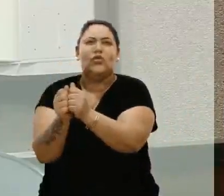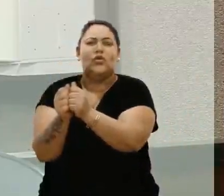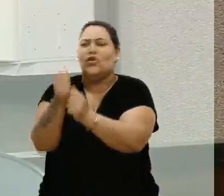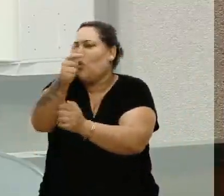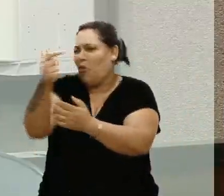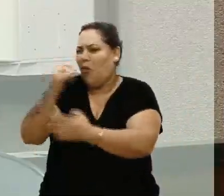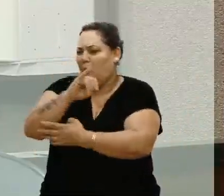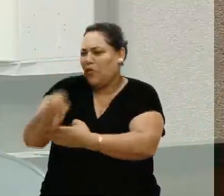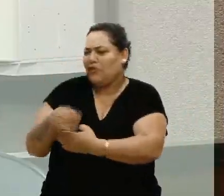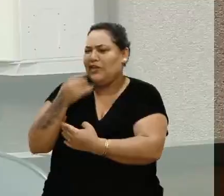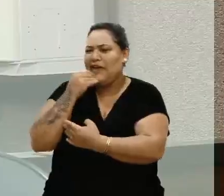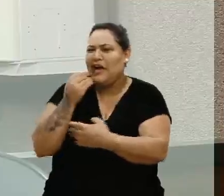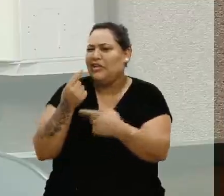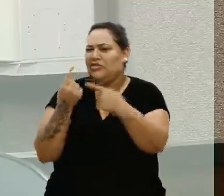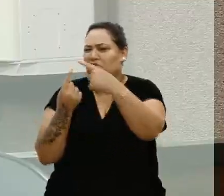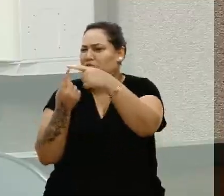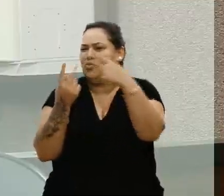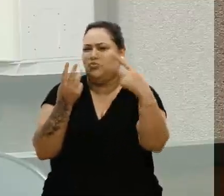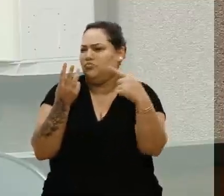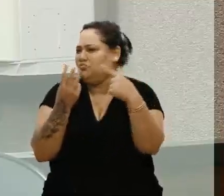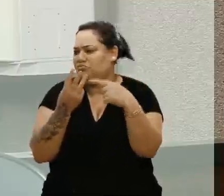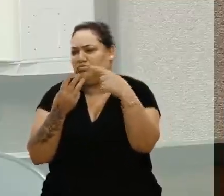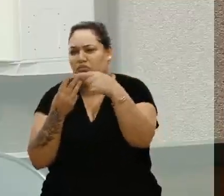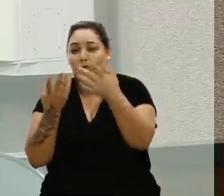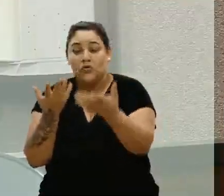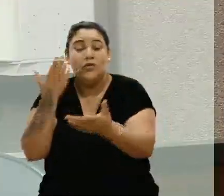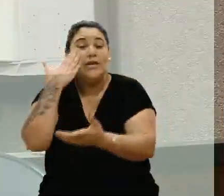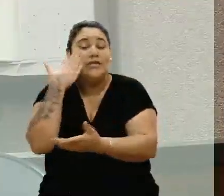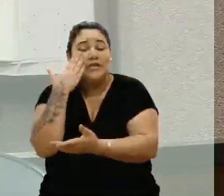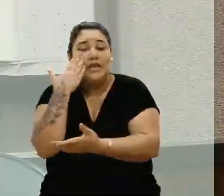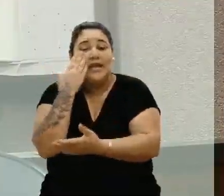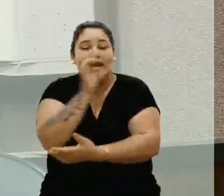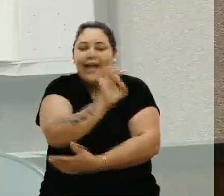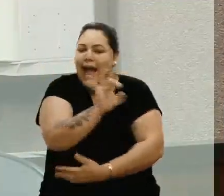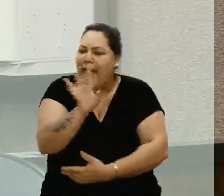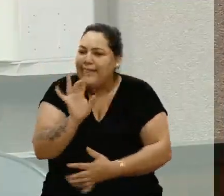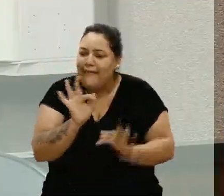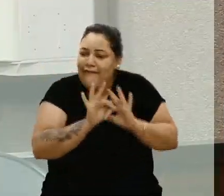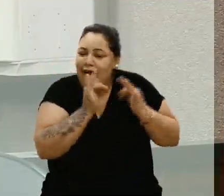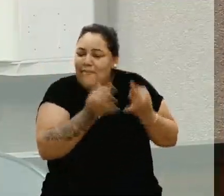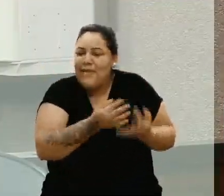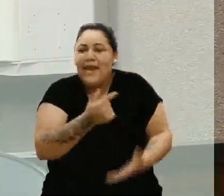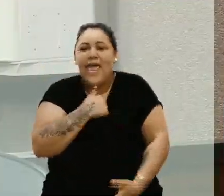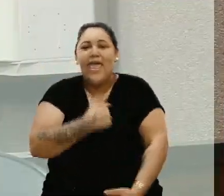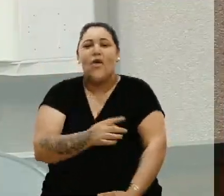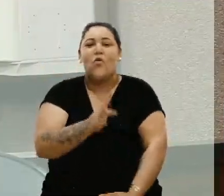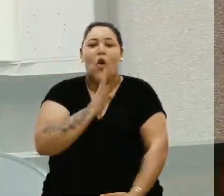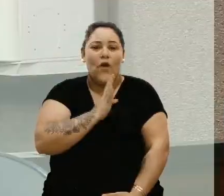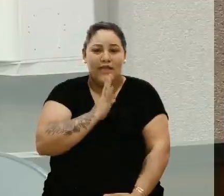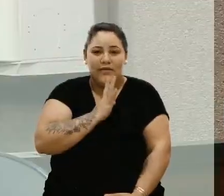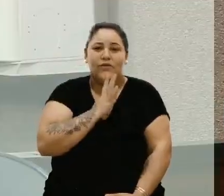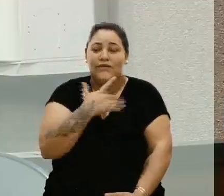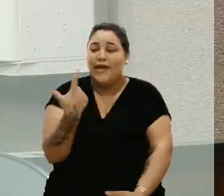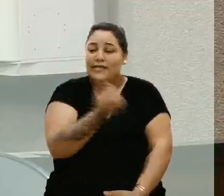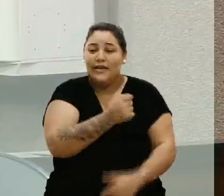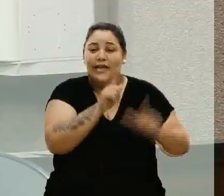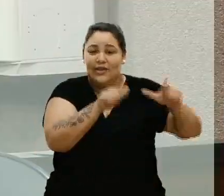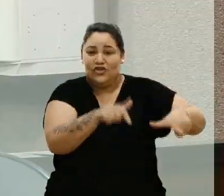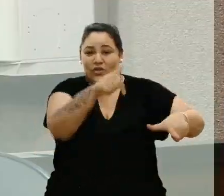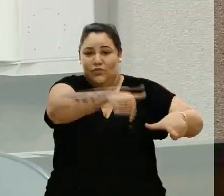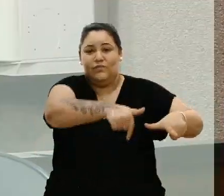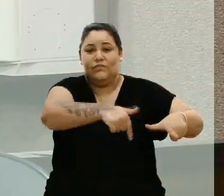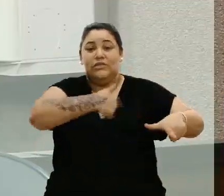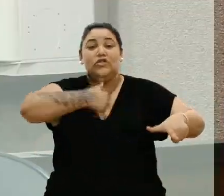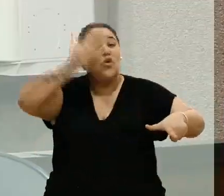uma vez com o outro. Sei a situação de cada família daquela que vai sair, e fui prova